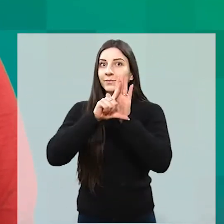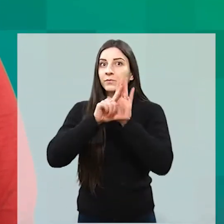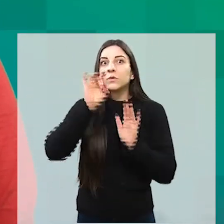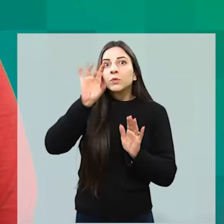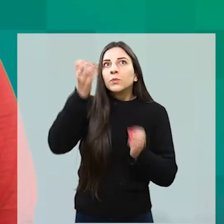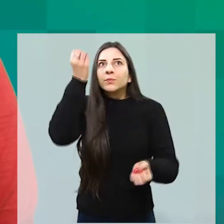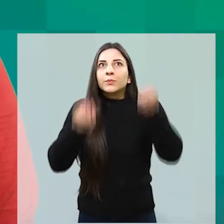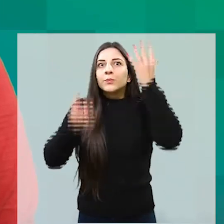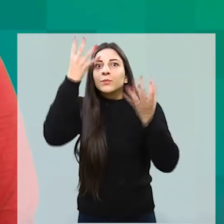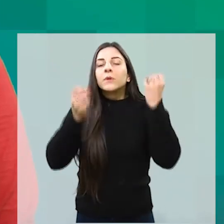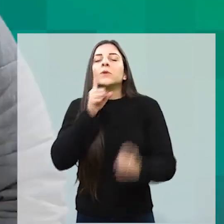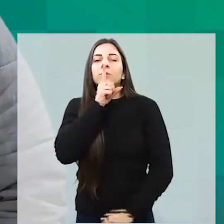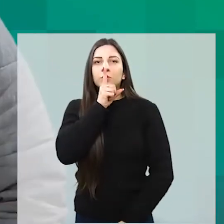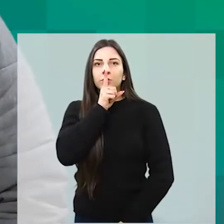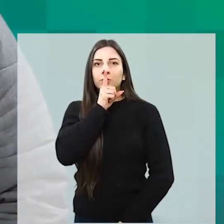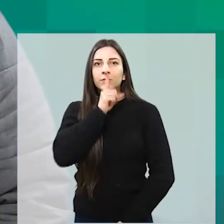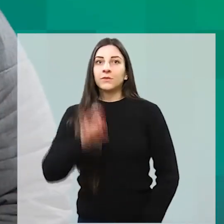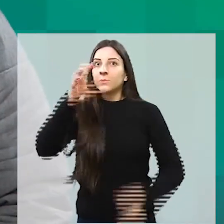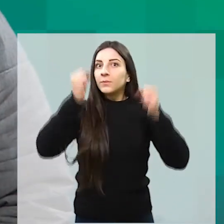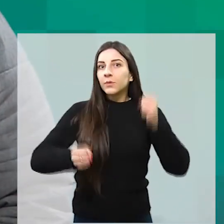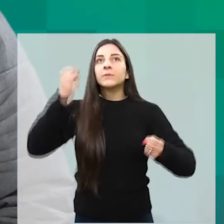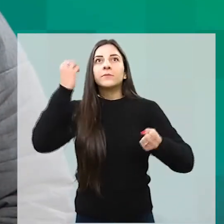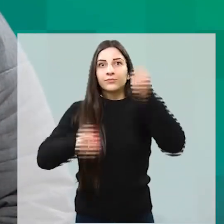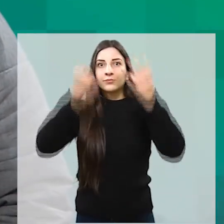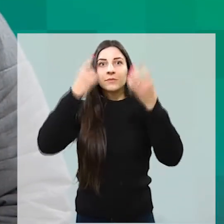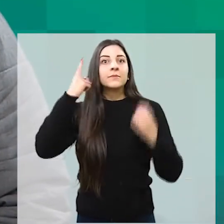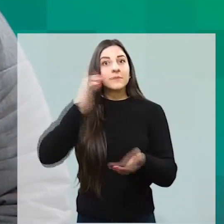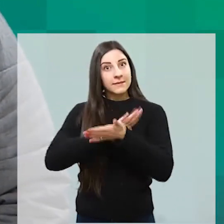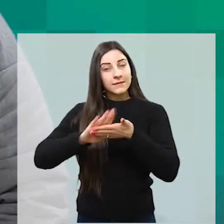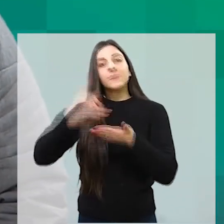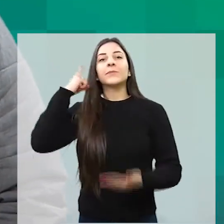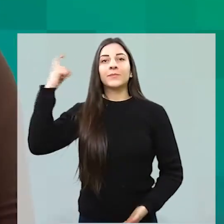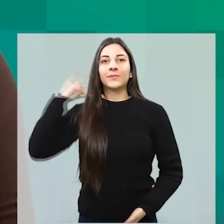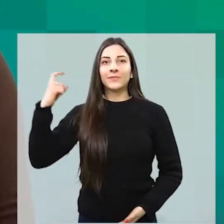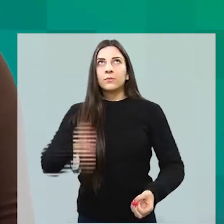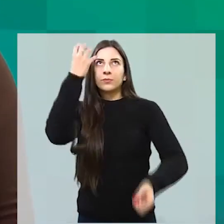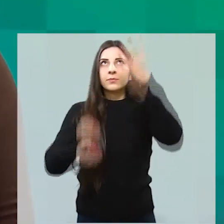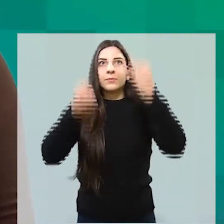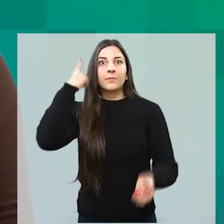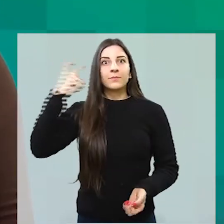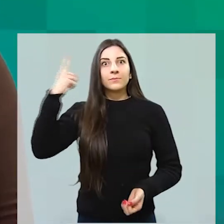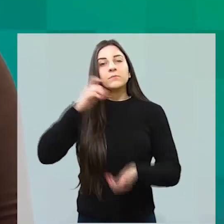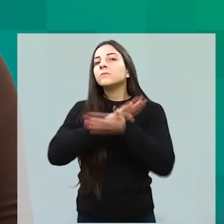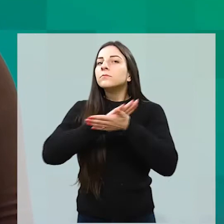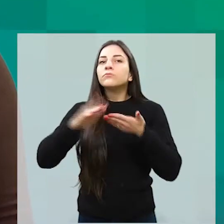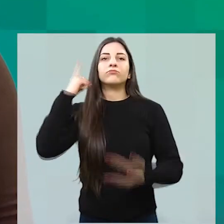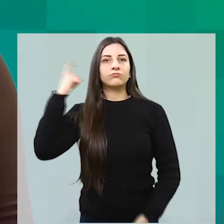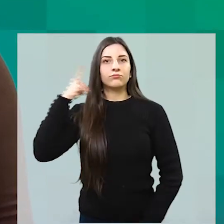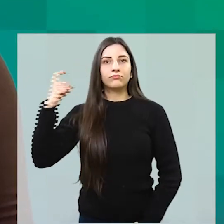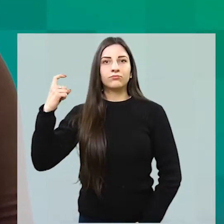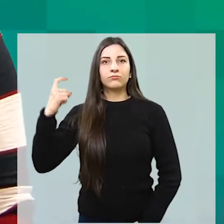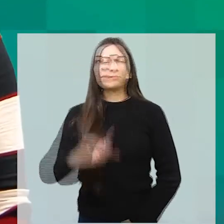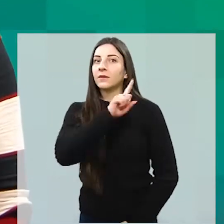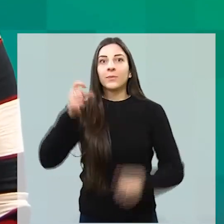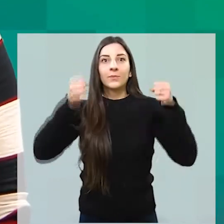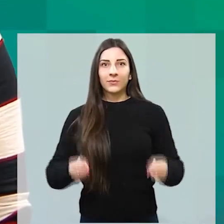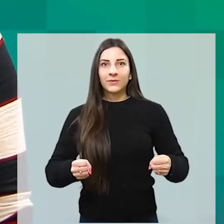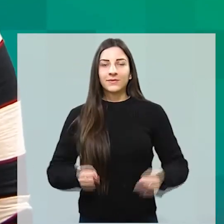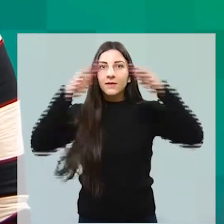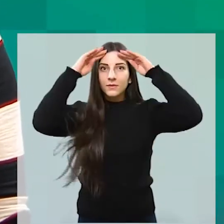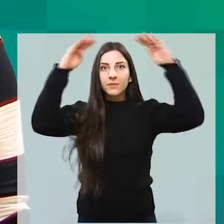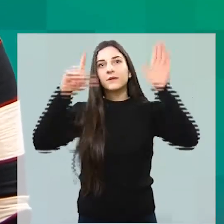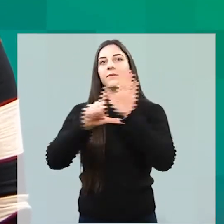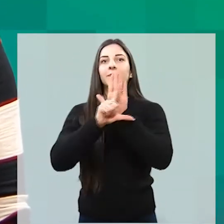com barulho virou lei em Erechim. Eu respeito a lei e só vou soltar fogos silenciosos. Só pode fogos sem barulho. Os fogos